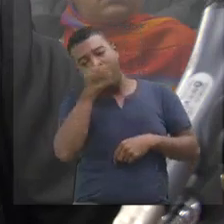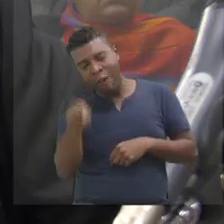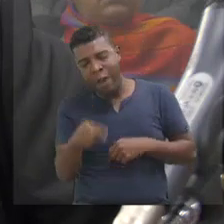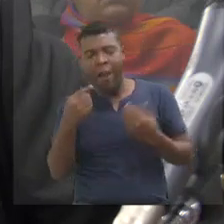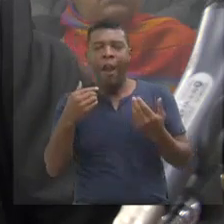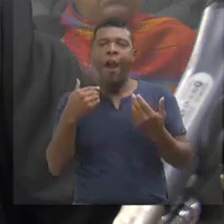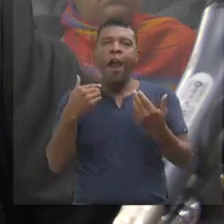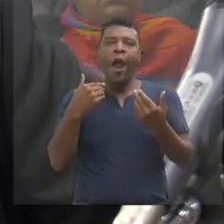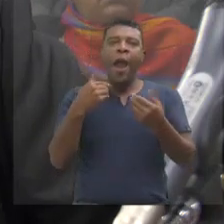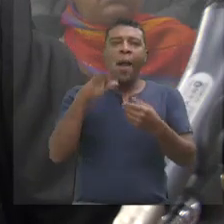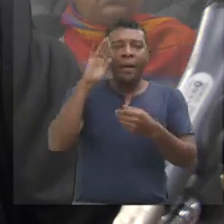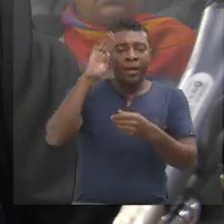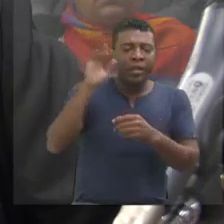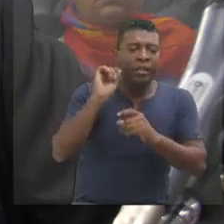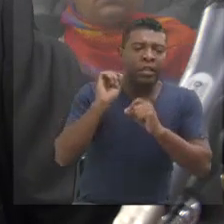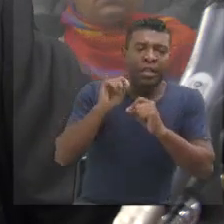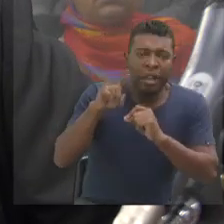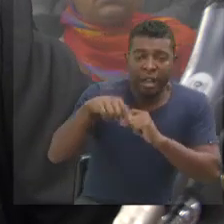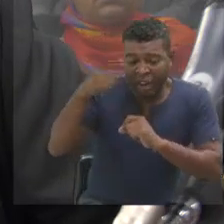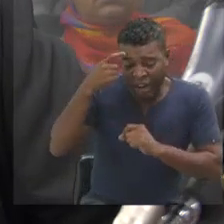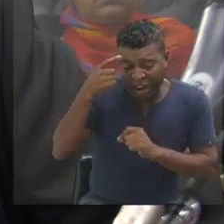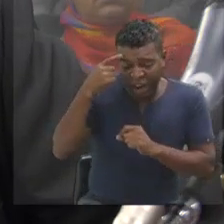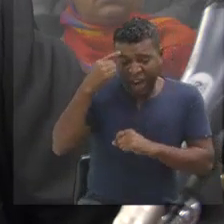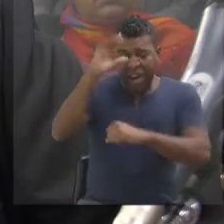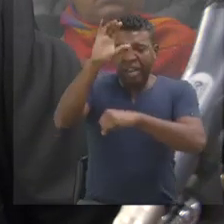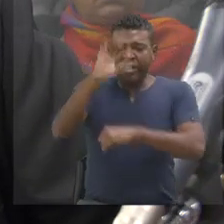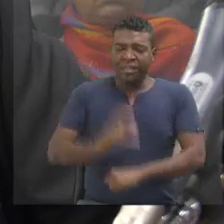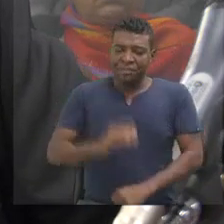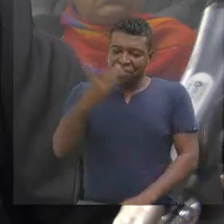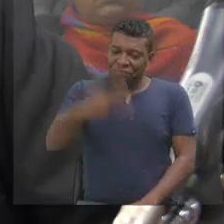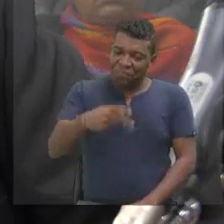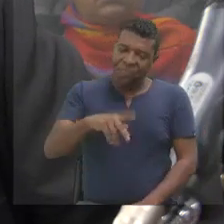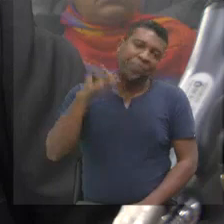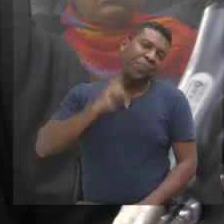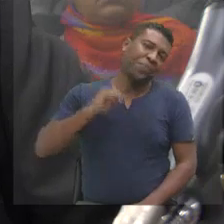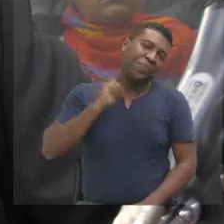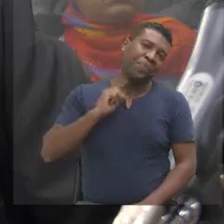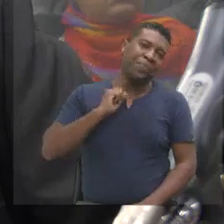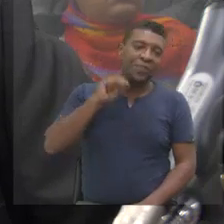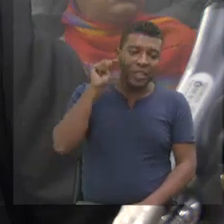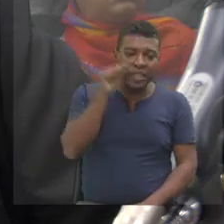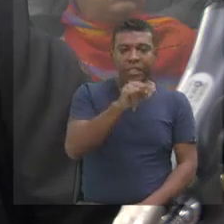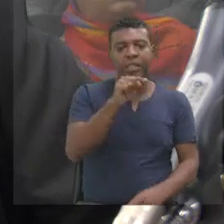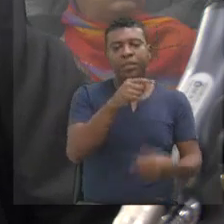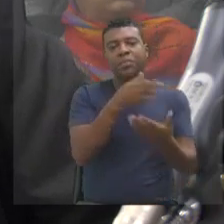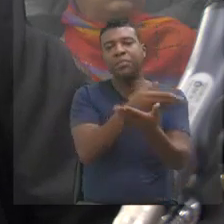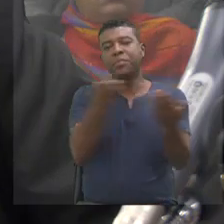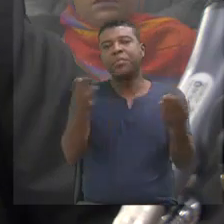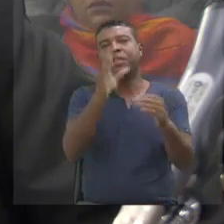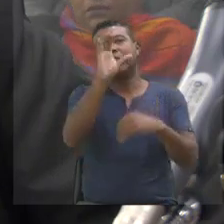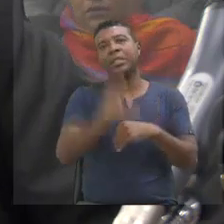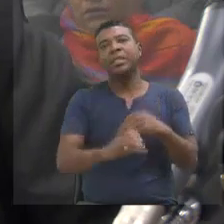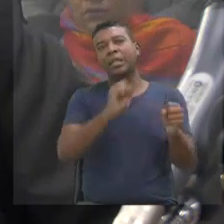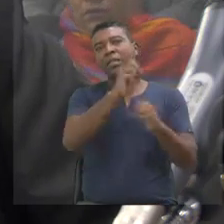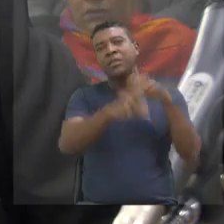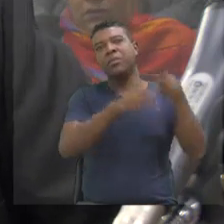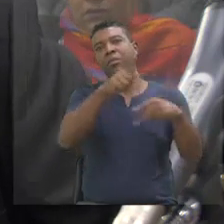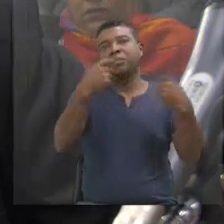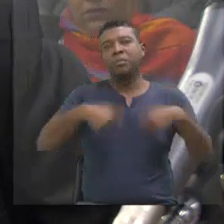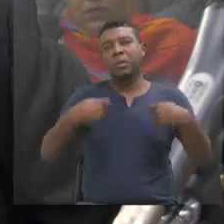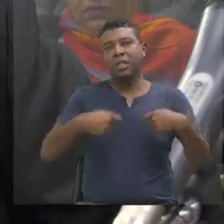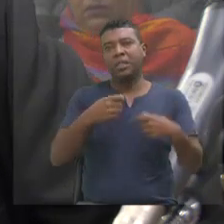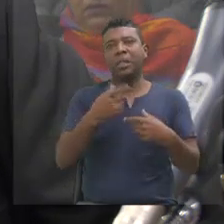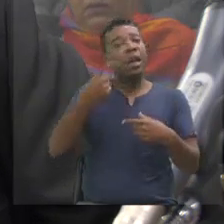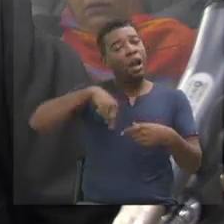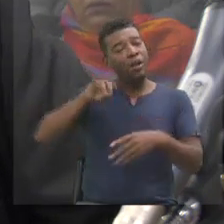fala temos que pensar no cidadão Mineiro que é este que precisa deixa o papel nosso secretário de saúde de cuidar deles